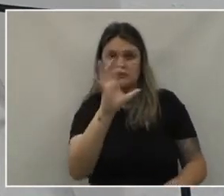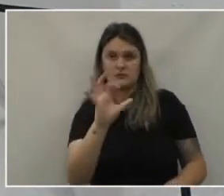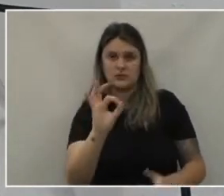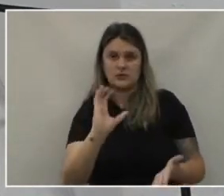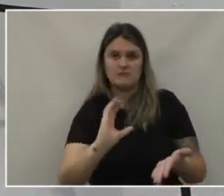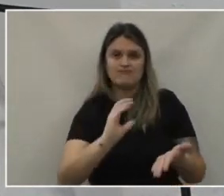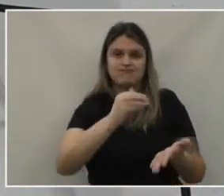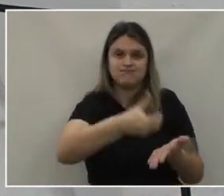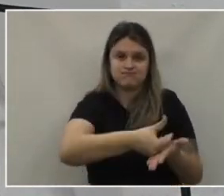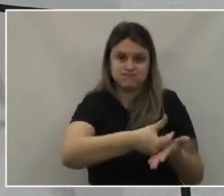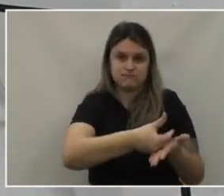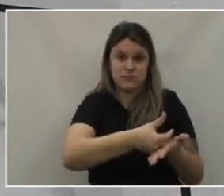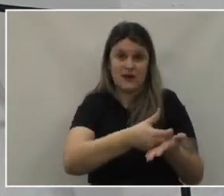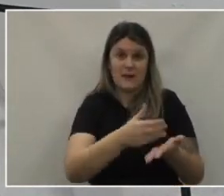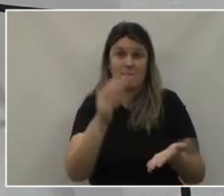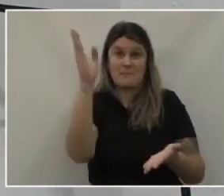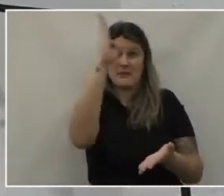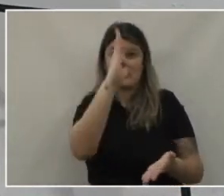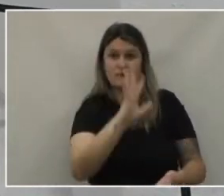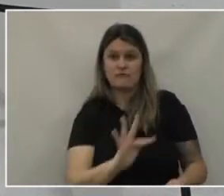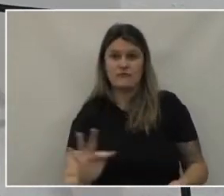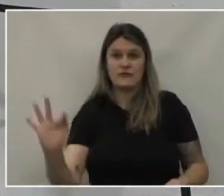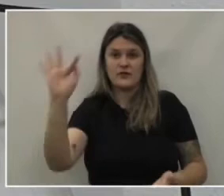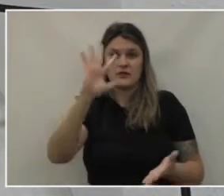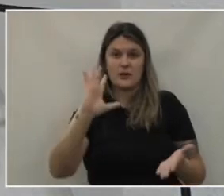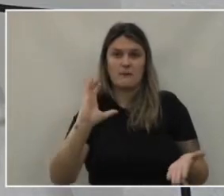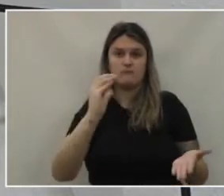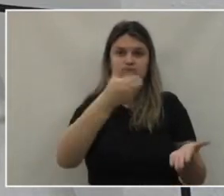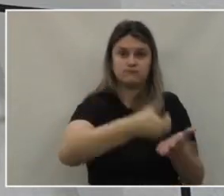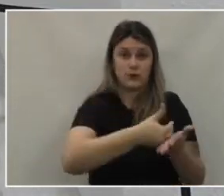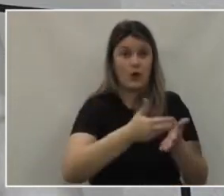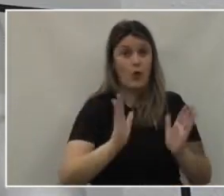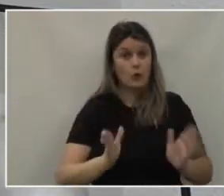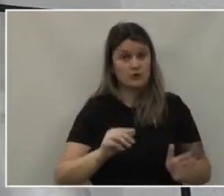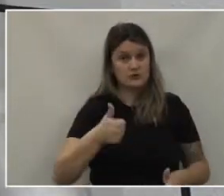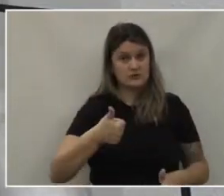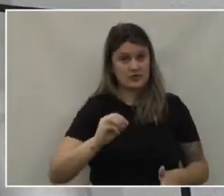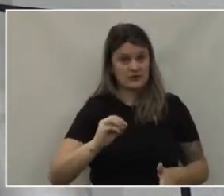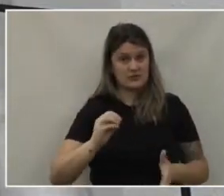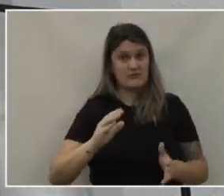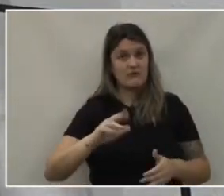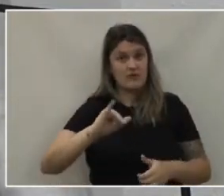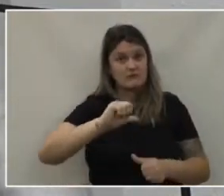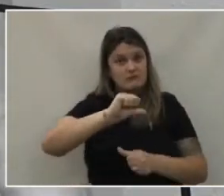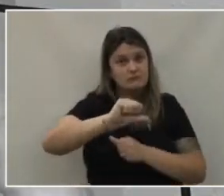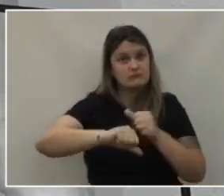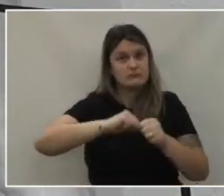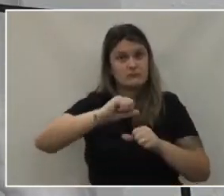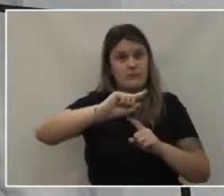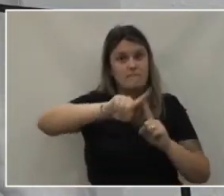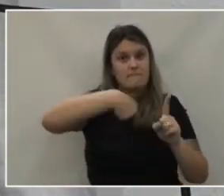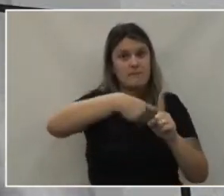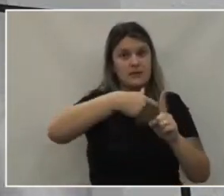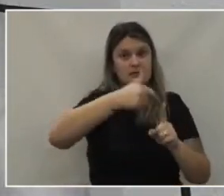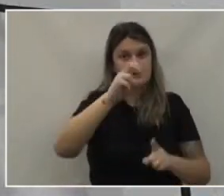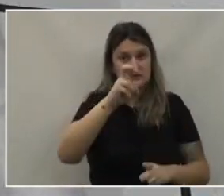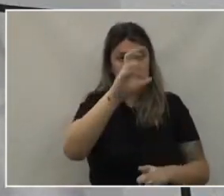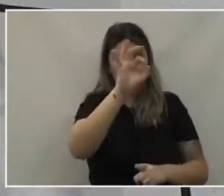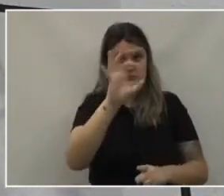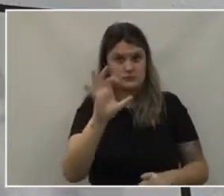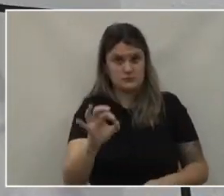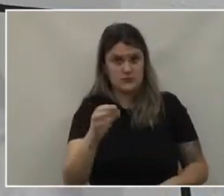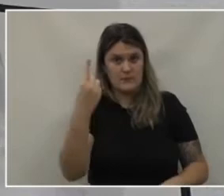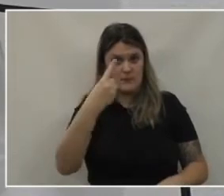complementação mínima da União, lembrando que hoje é 10%, passa para 15% no primeiro ano